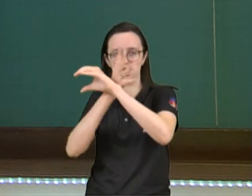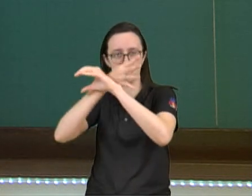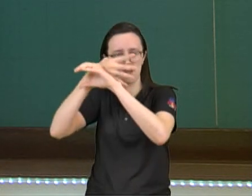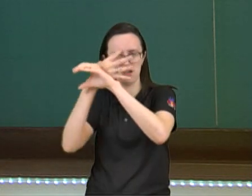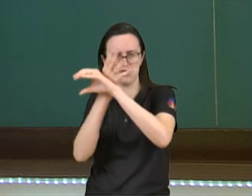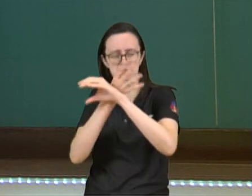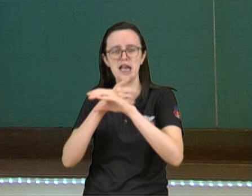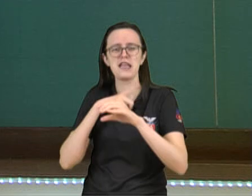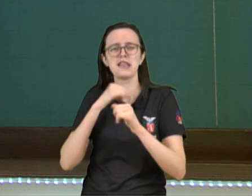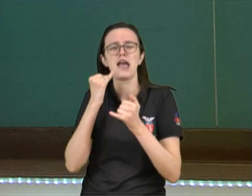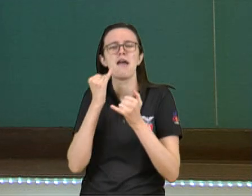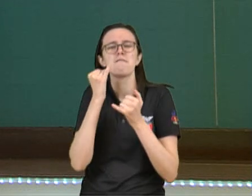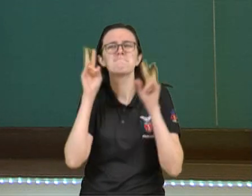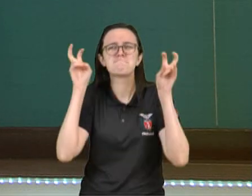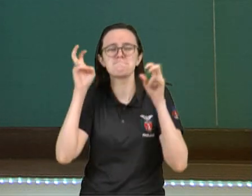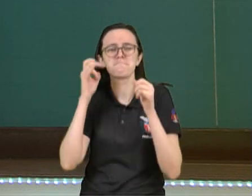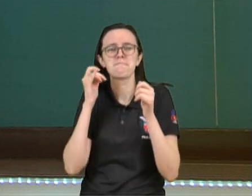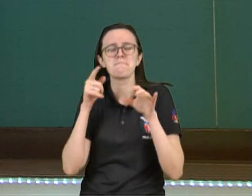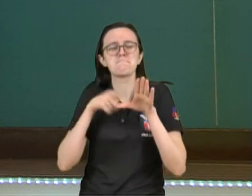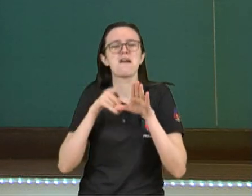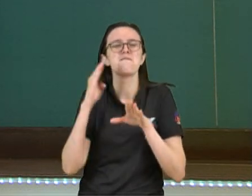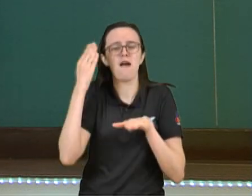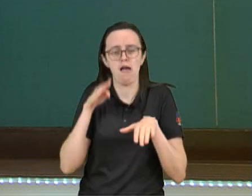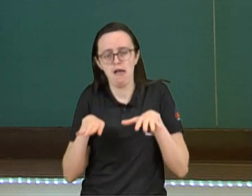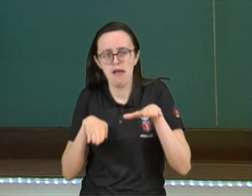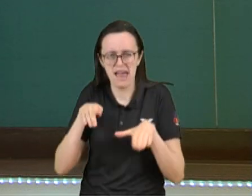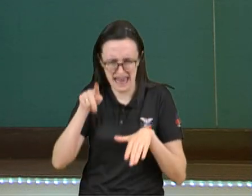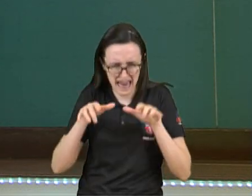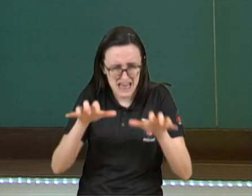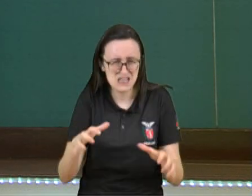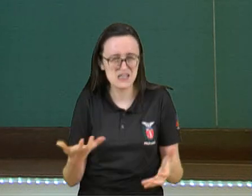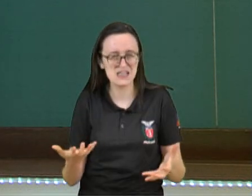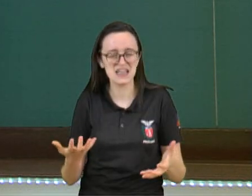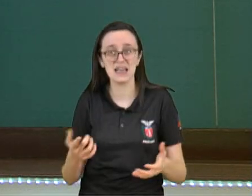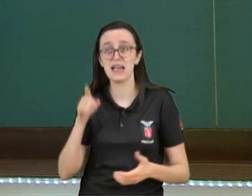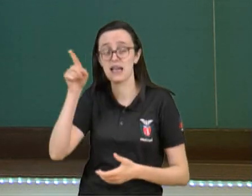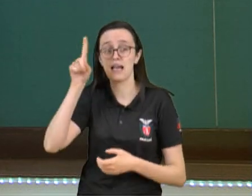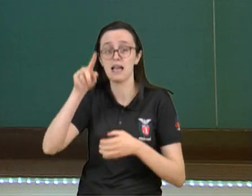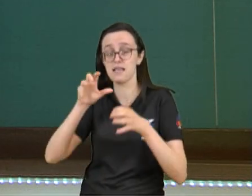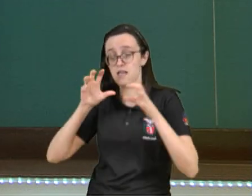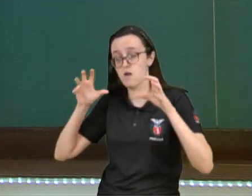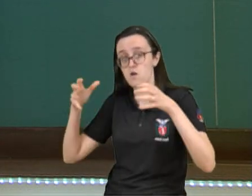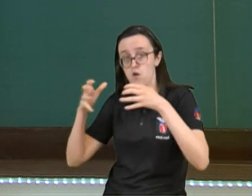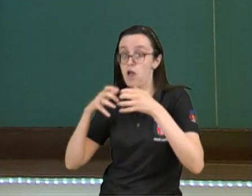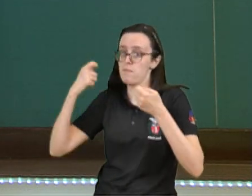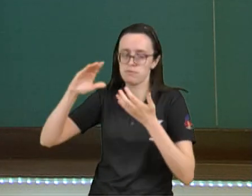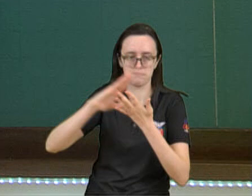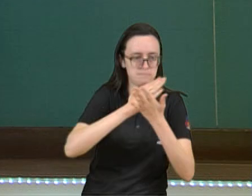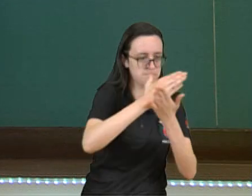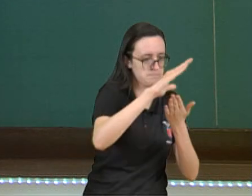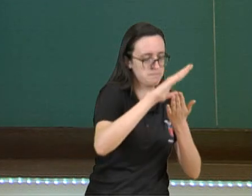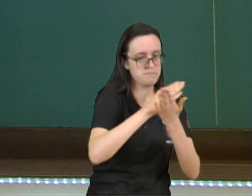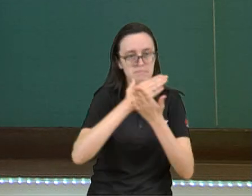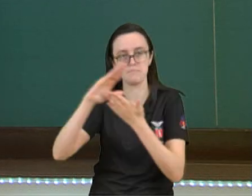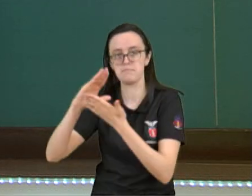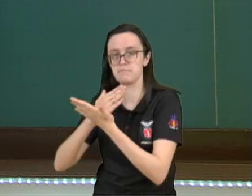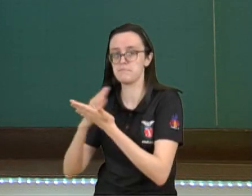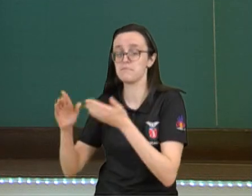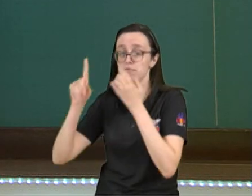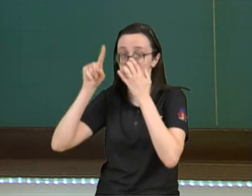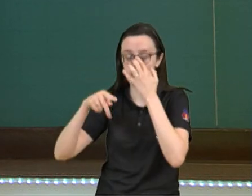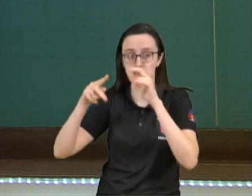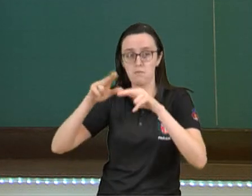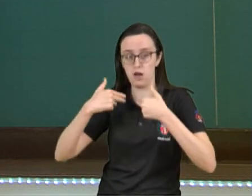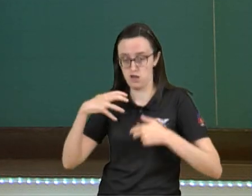pés falsos. Tem a ver com esse assunto? Claro que tem. Essa é a classificação desses organismos baseados na